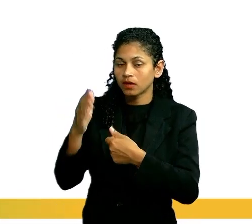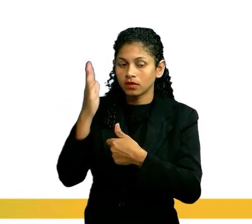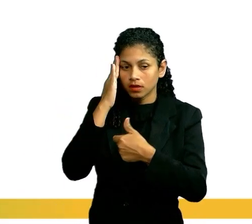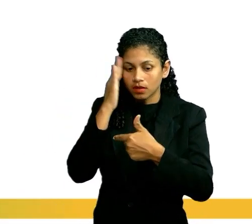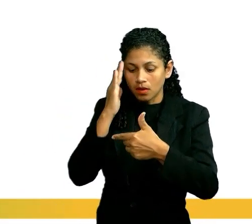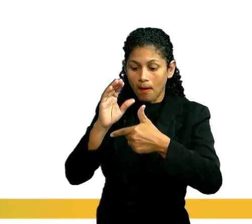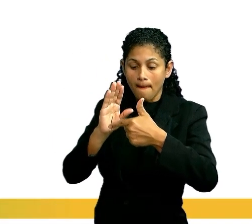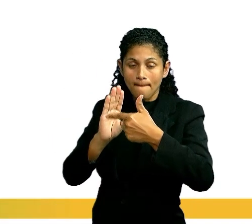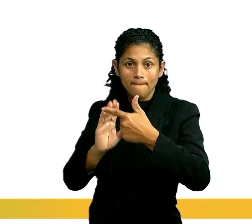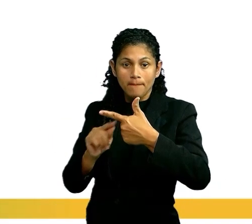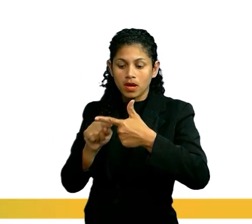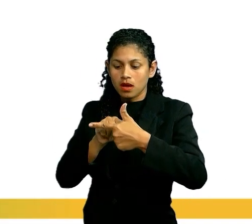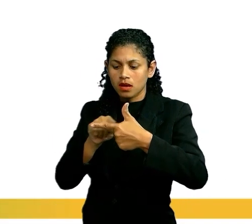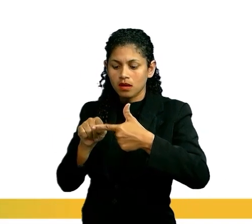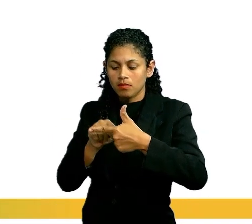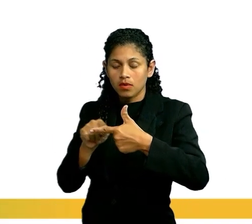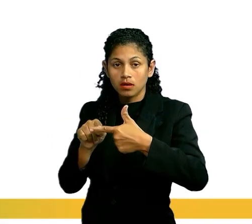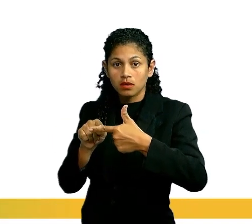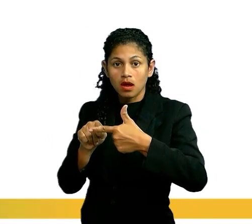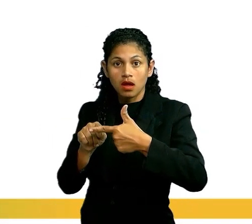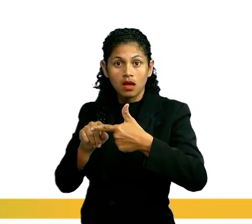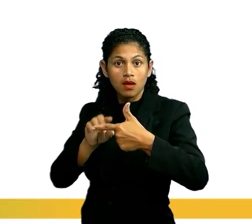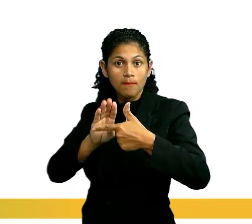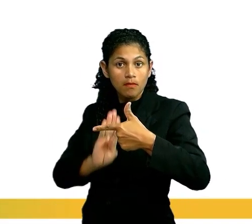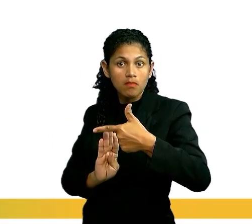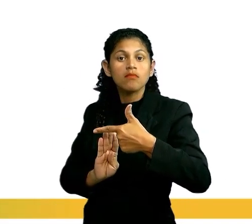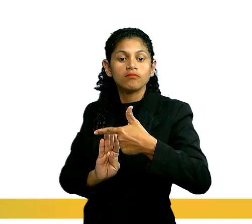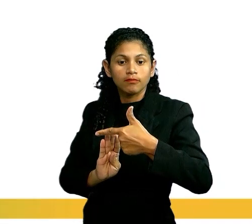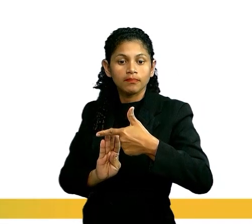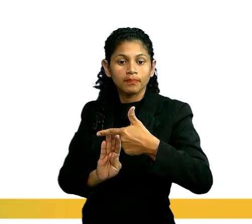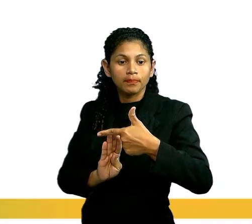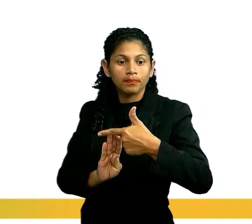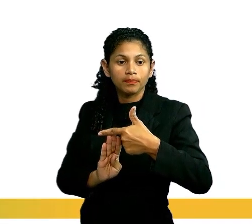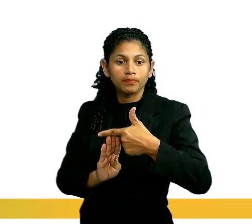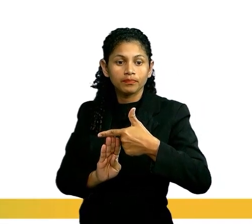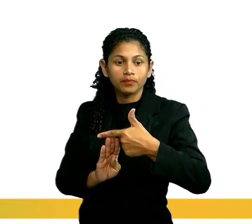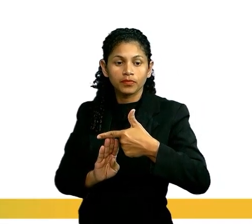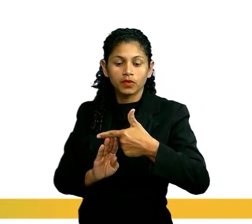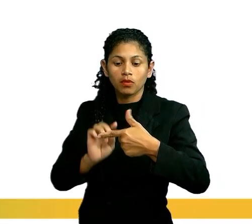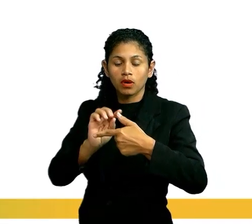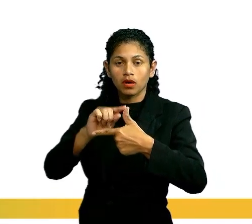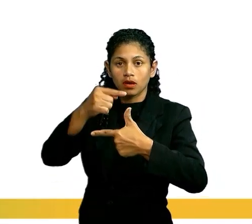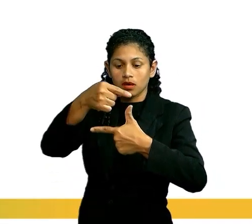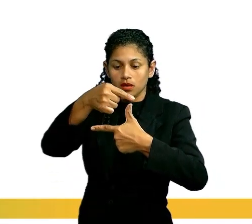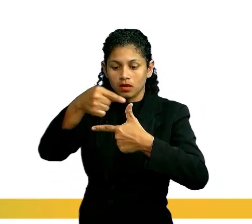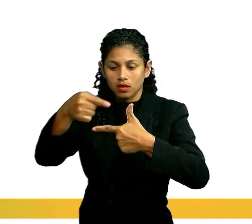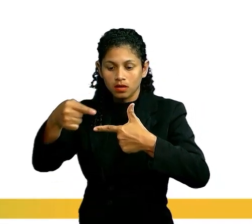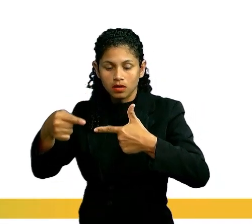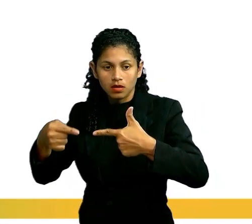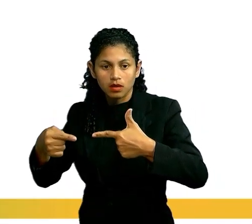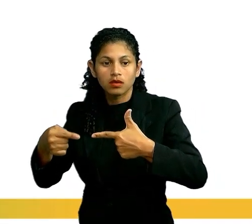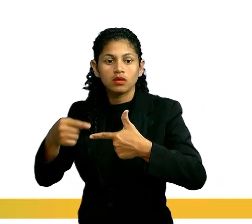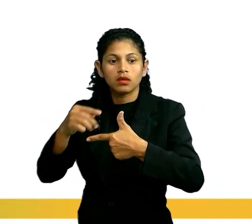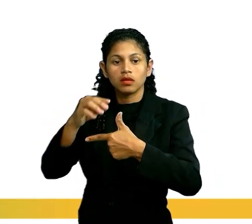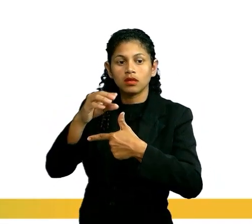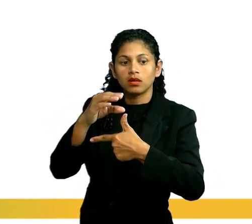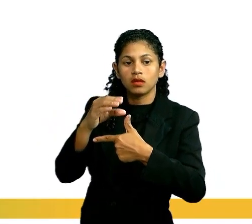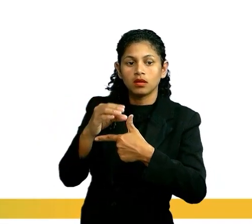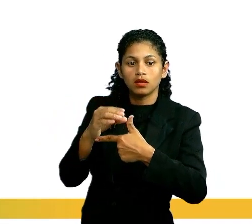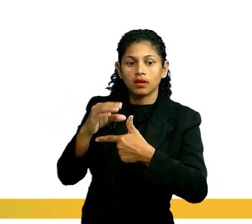pela hipotenusa. Pela definição, ó, seno é o cateto oposto ao ângulo, dividido